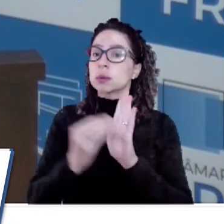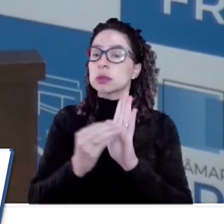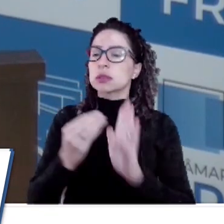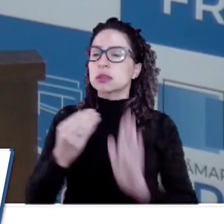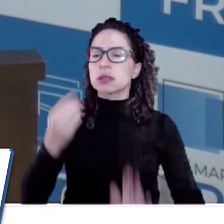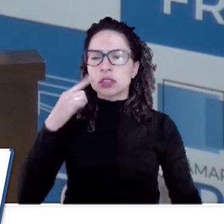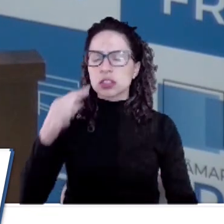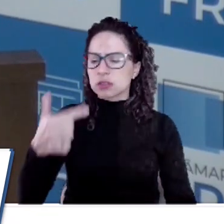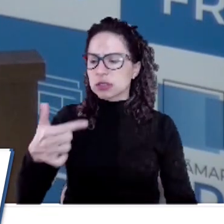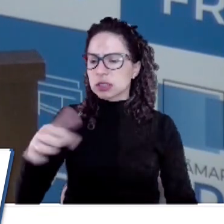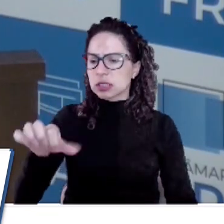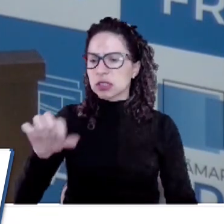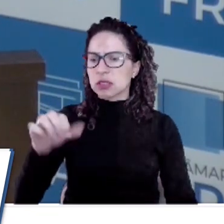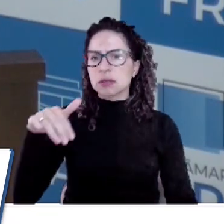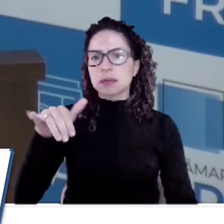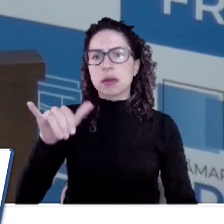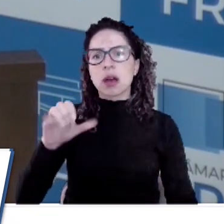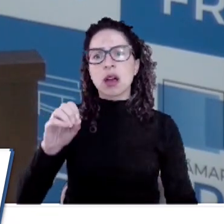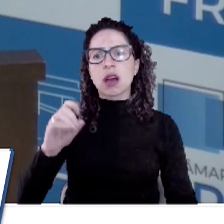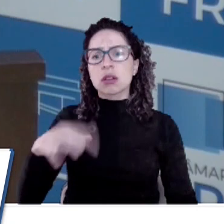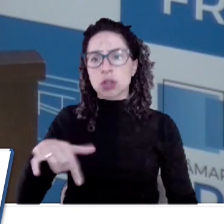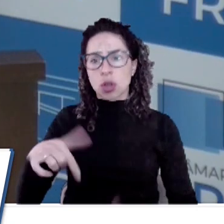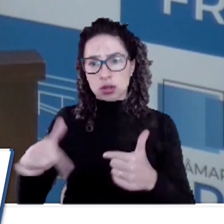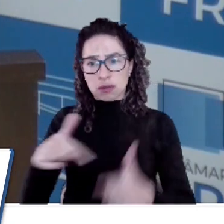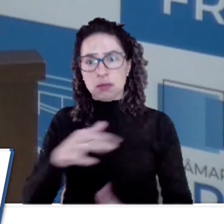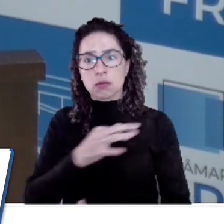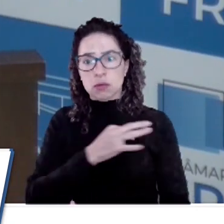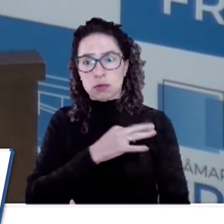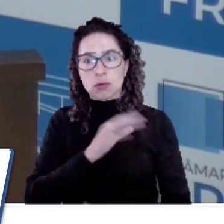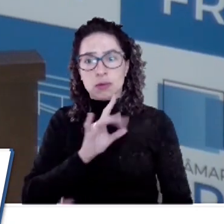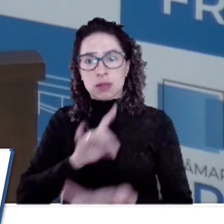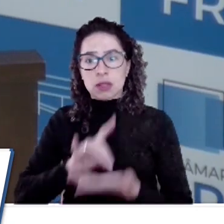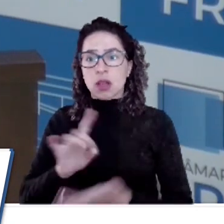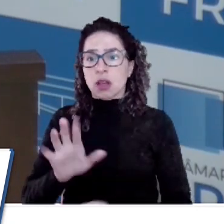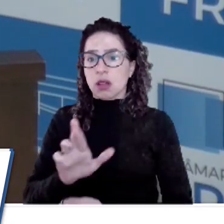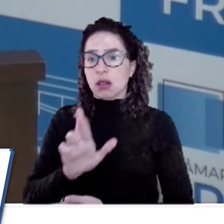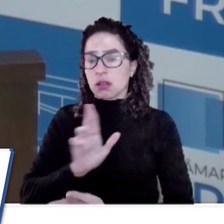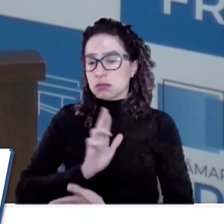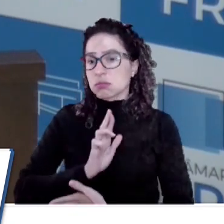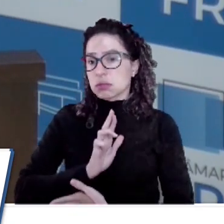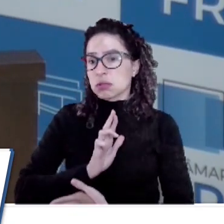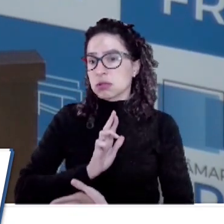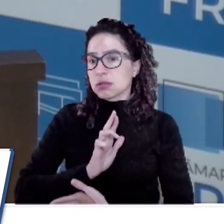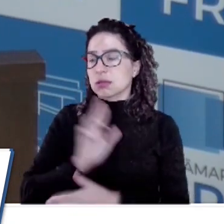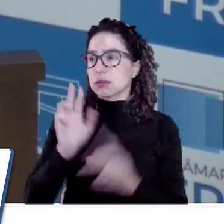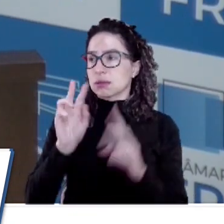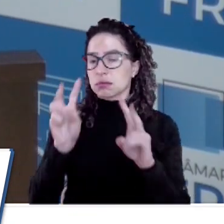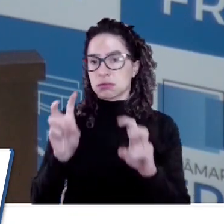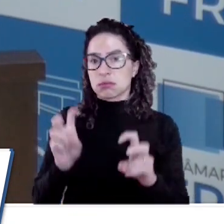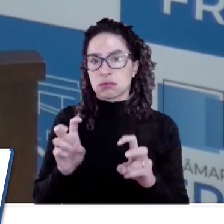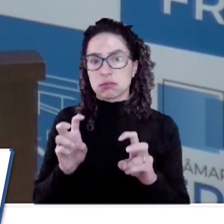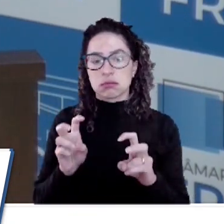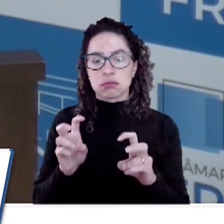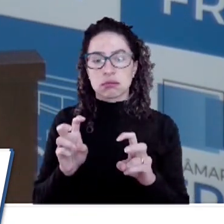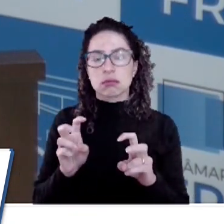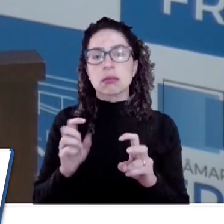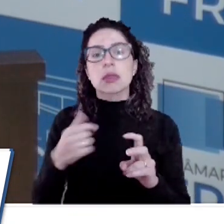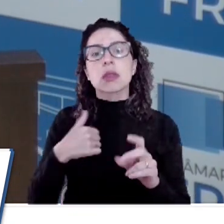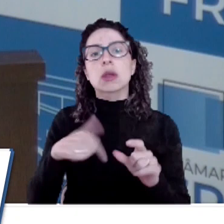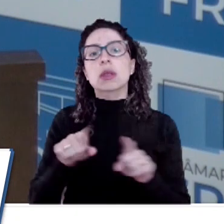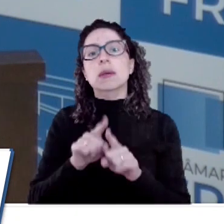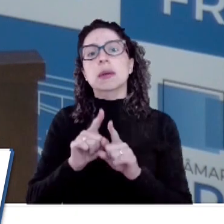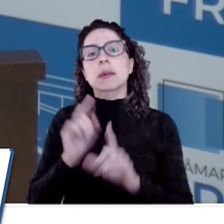e a nossa função realmente pedir respostas das questões e nós mandamos aqui